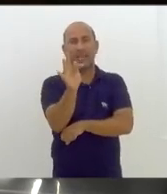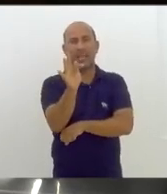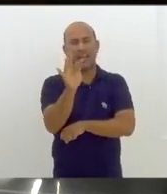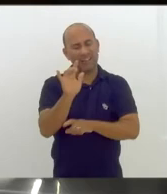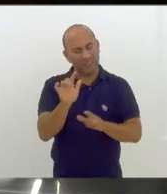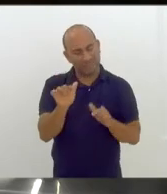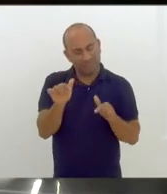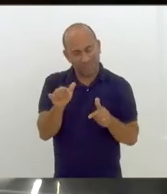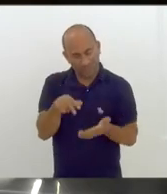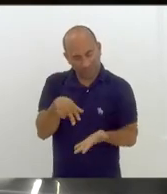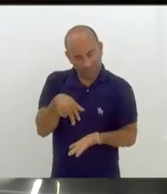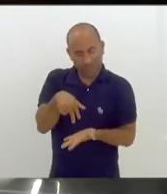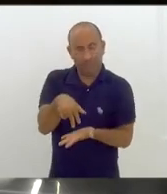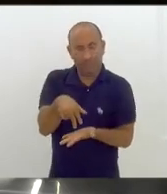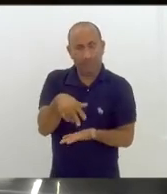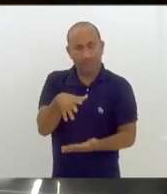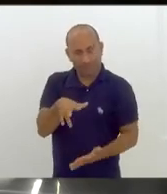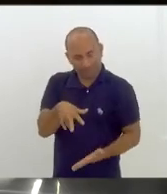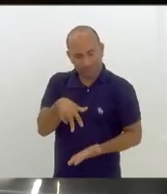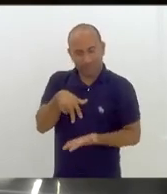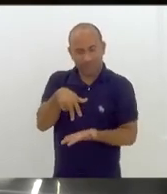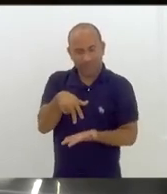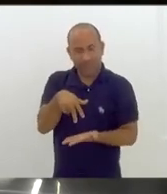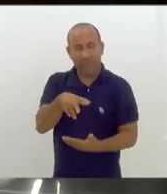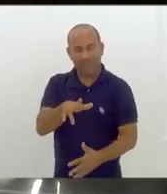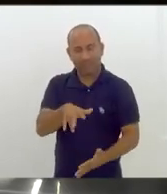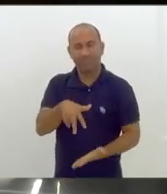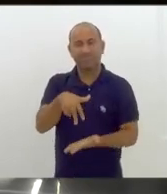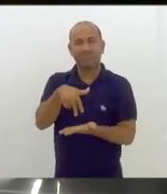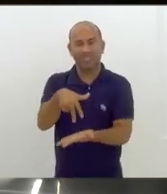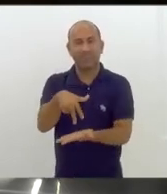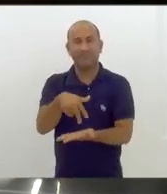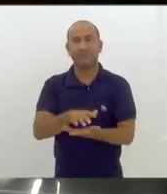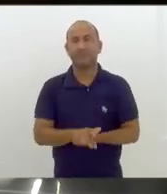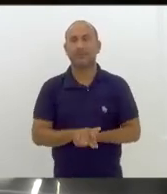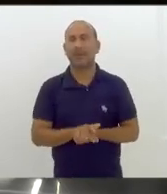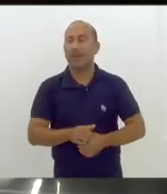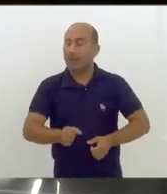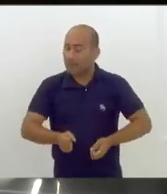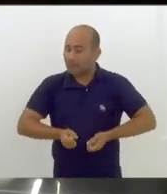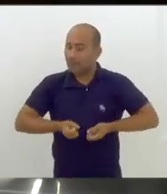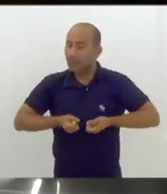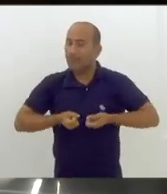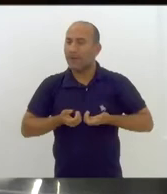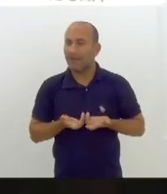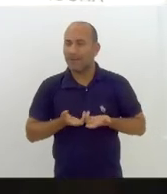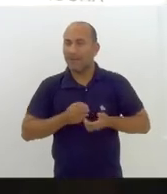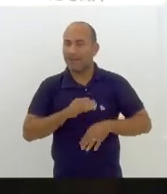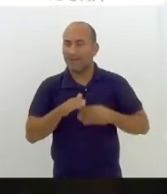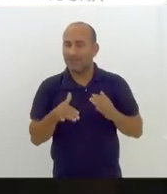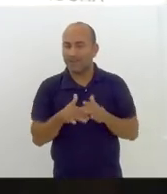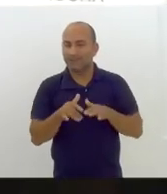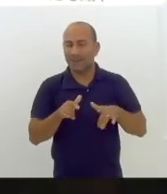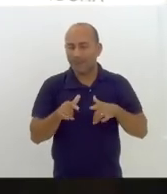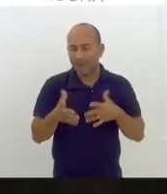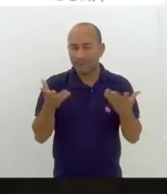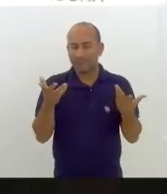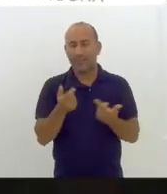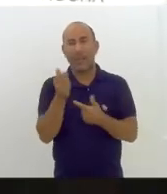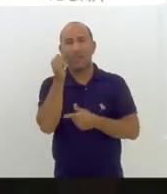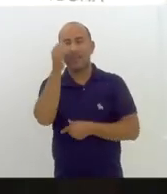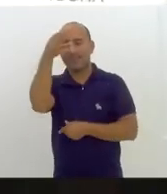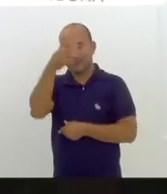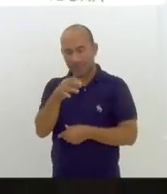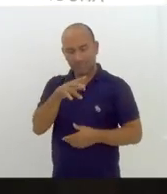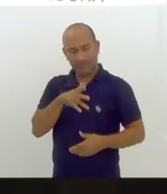reergo, eu me reergo, eu me reergo. Com esse poema e com toda essa beleza de trabalho, com certeza as mulheres